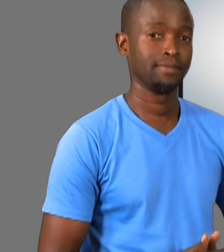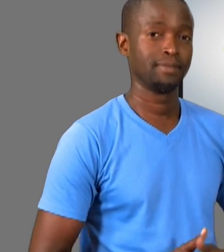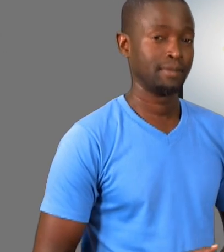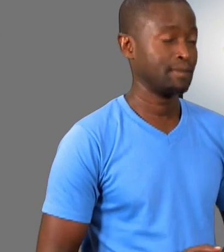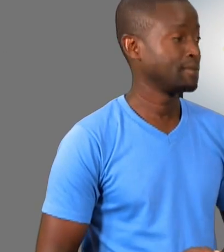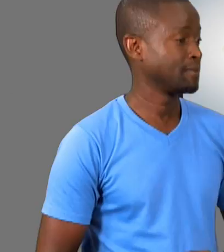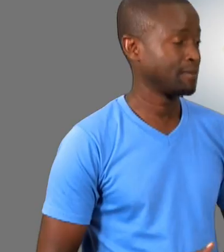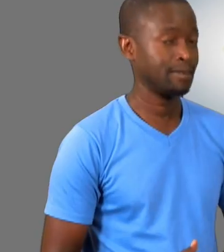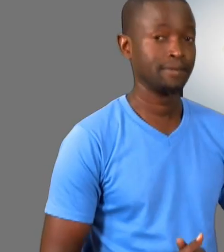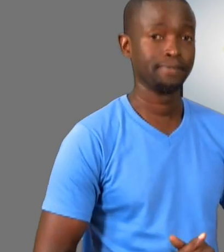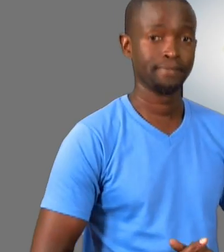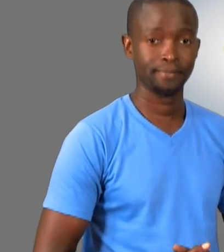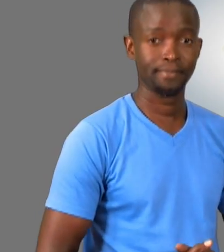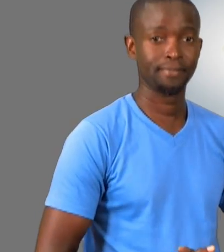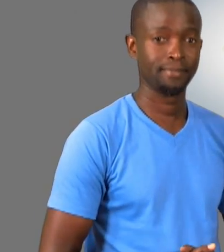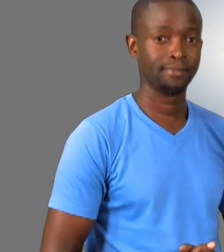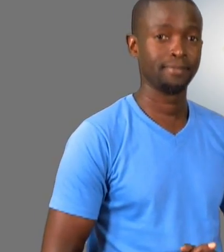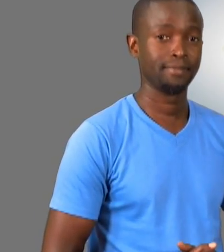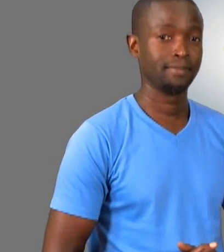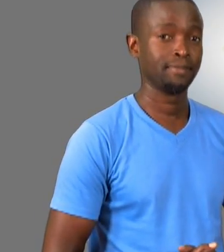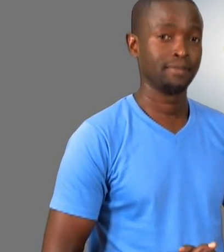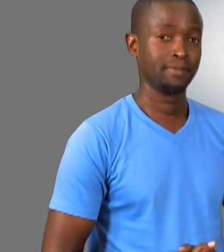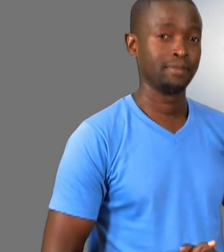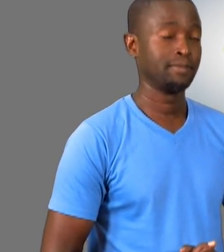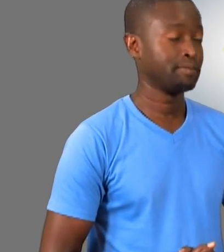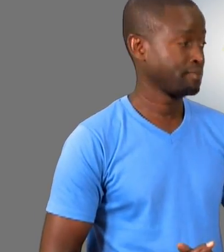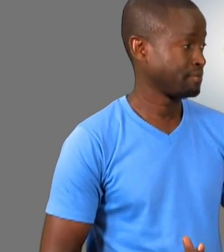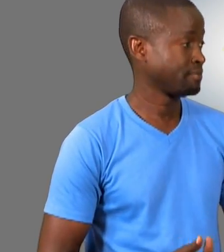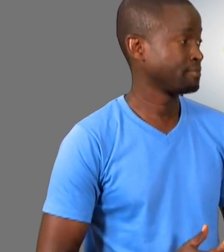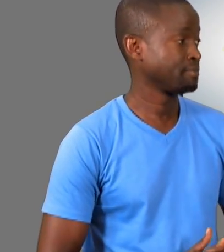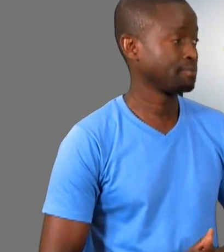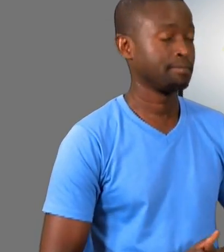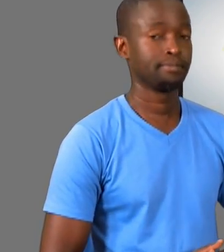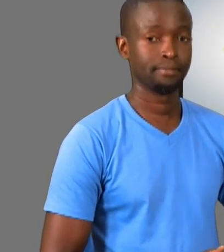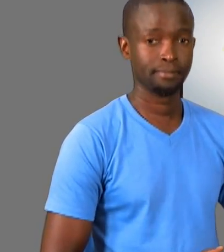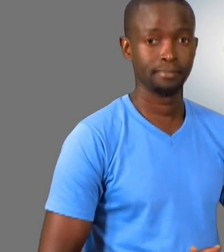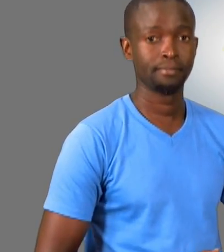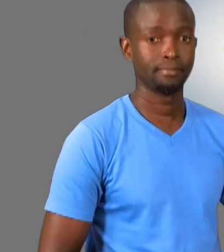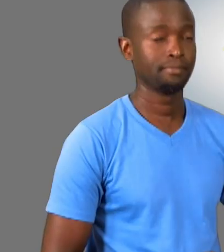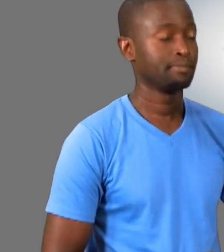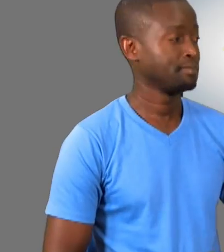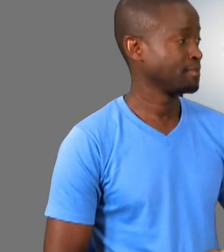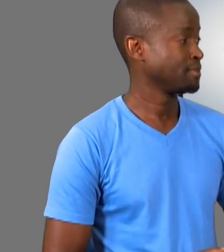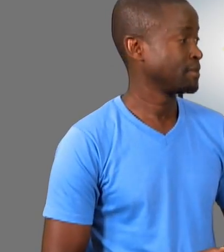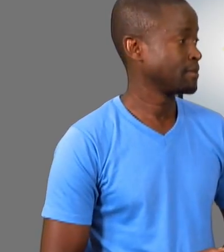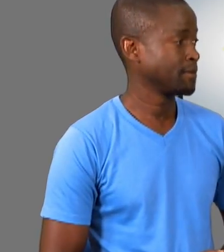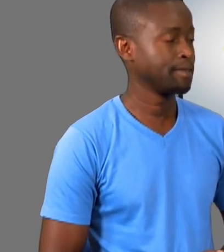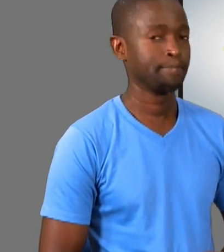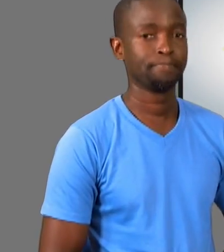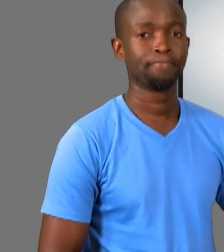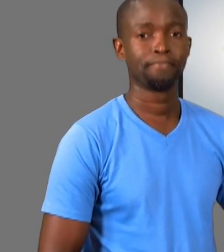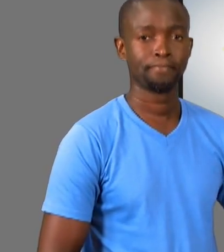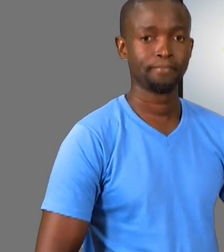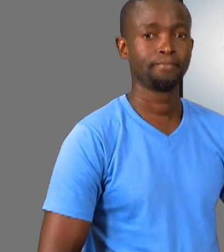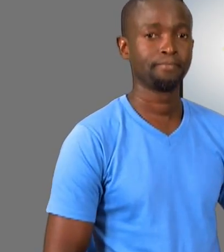Gonçalves Fumo está agastado com os clubes da cidade de Maputo. Saiba porquê no segundo bloco do nosso programa.